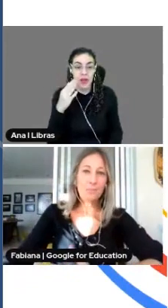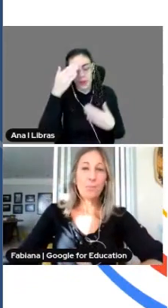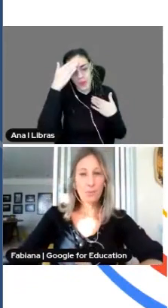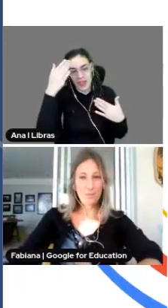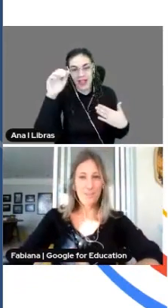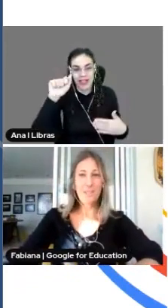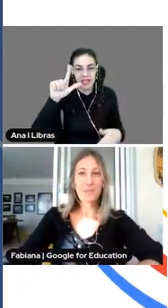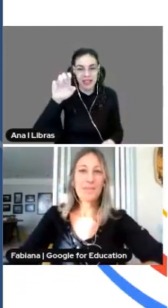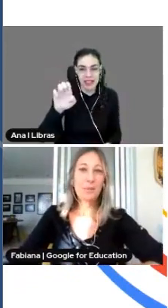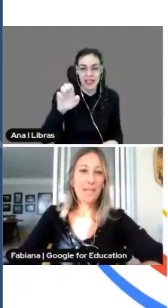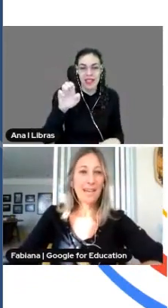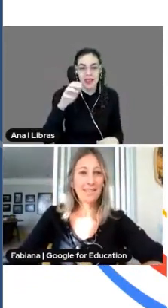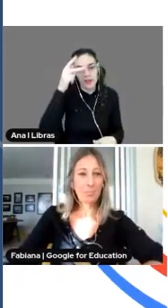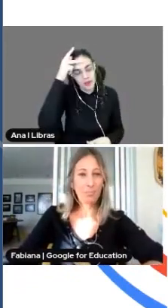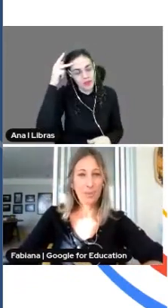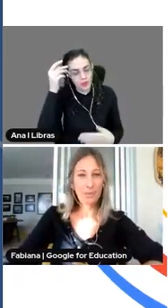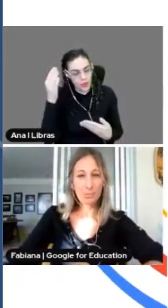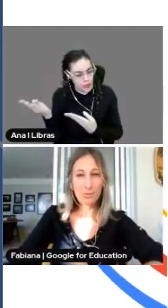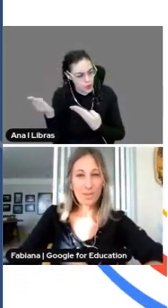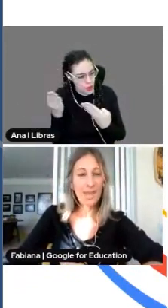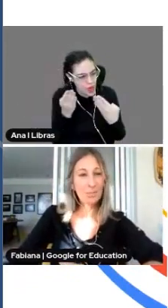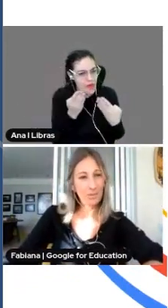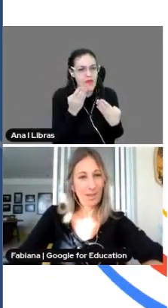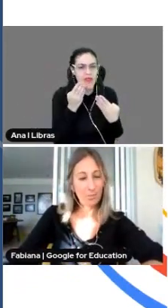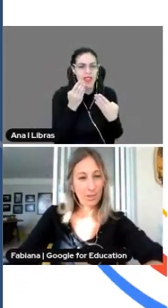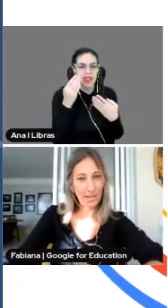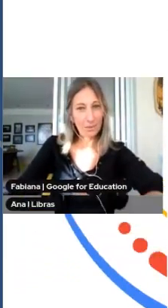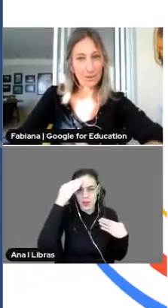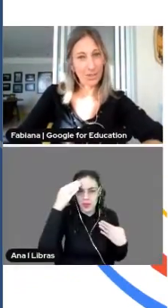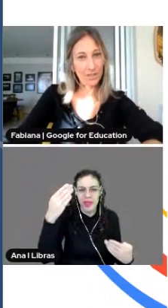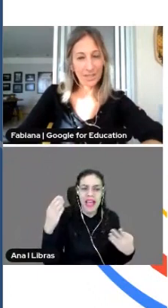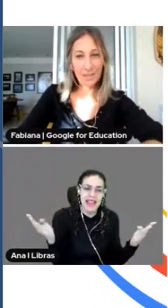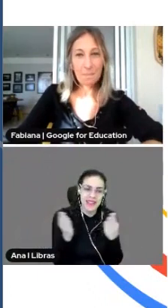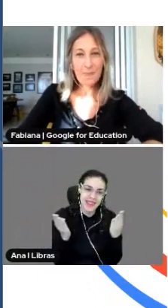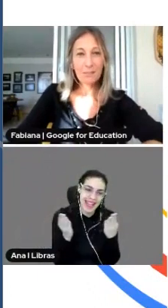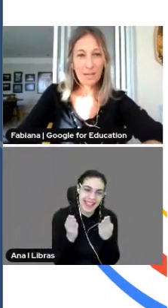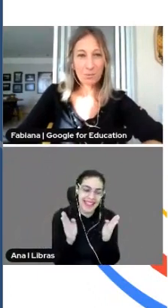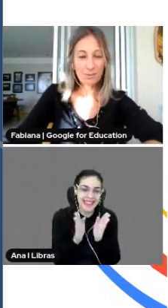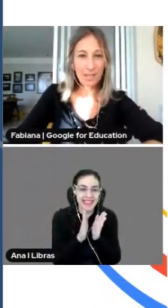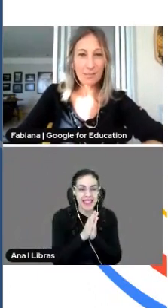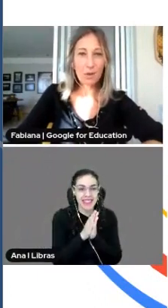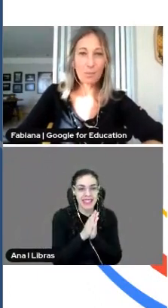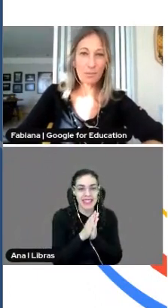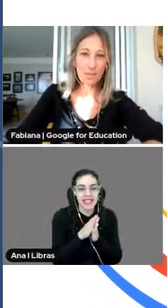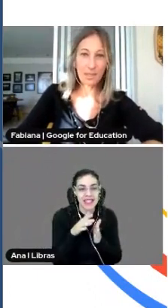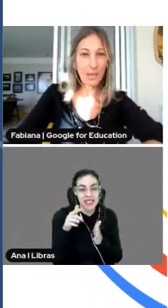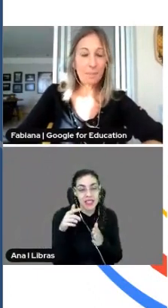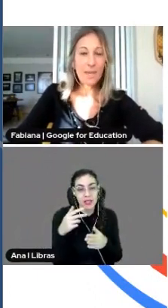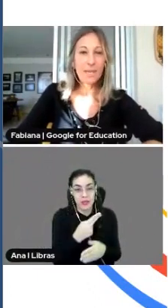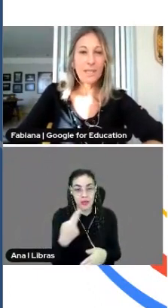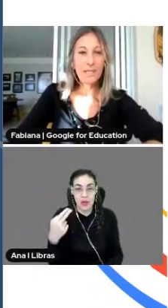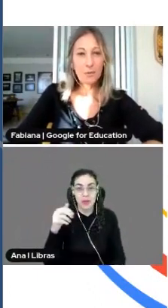Sejam muito bem-vindos, obrigada pelo tempo de vocês por estarem com a gente aqui, mais uma vez. Meu nome é